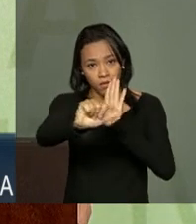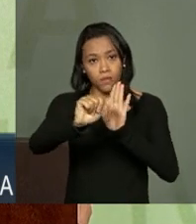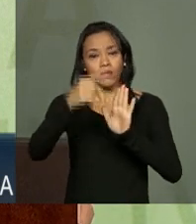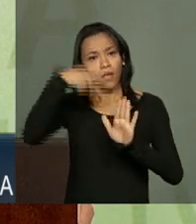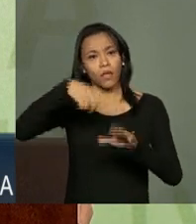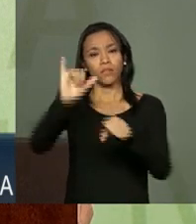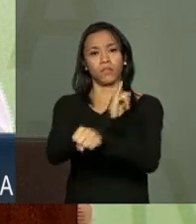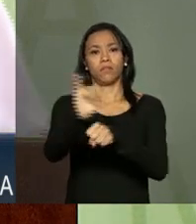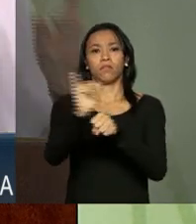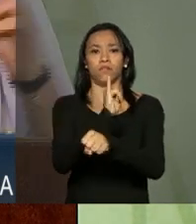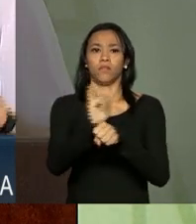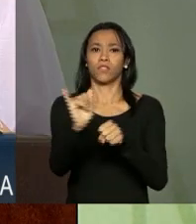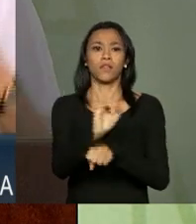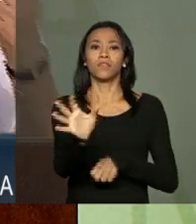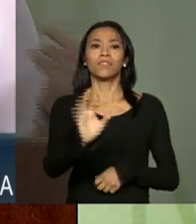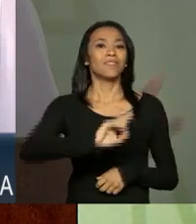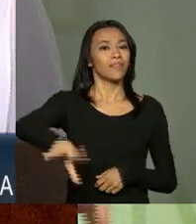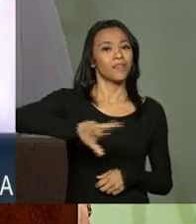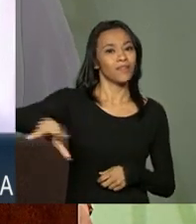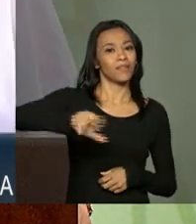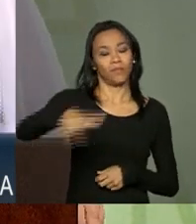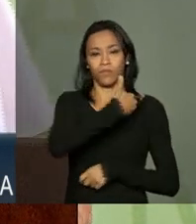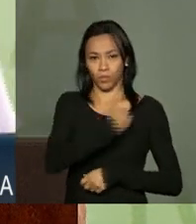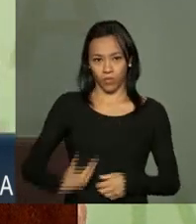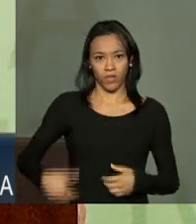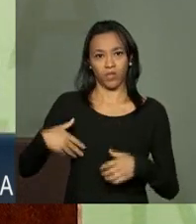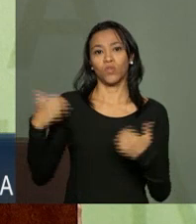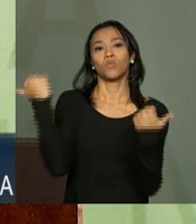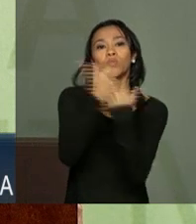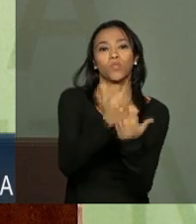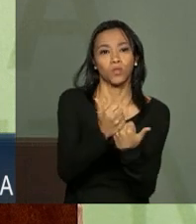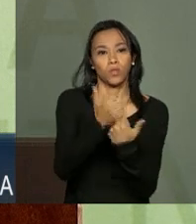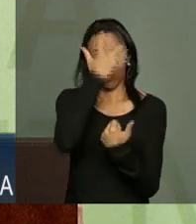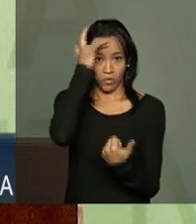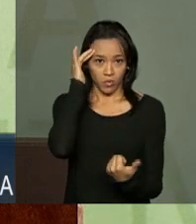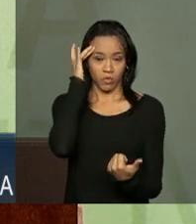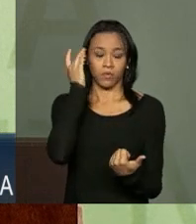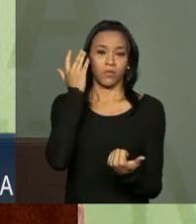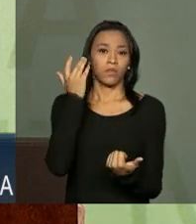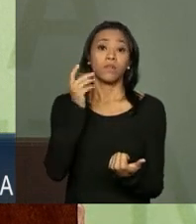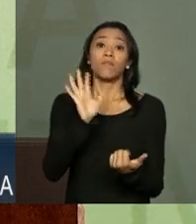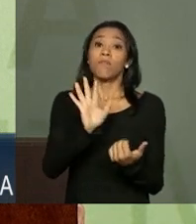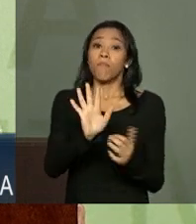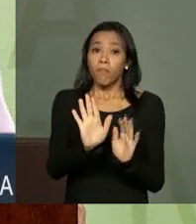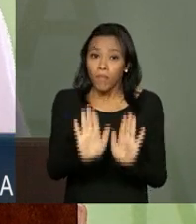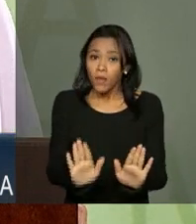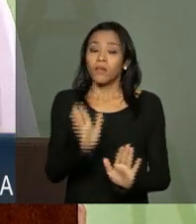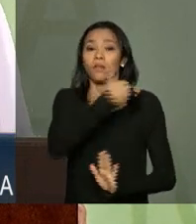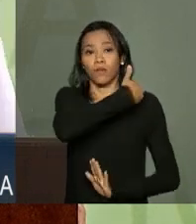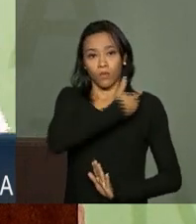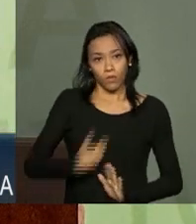instrumentos, não para o Estado substituir as pessoas, mas para o Estado